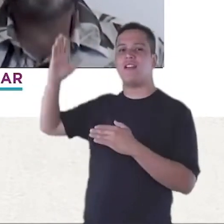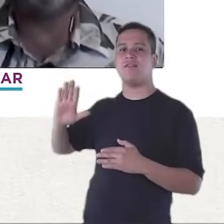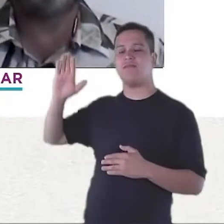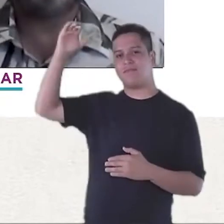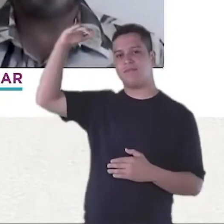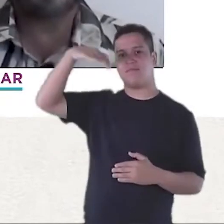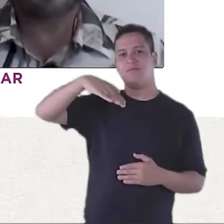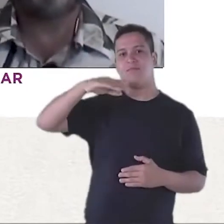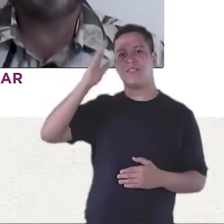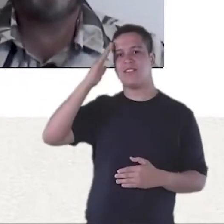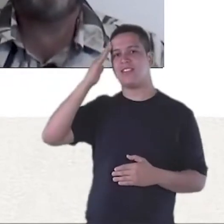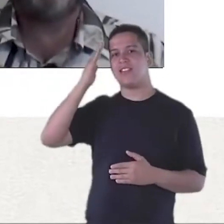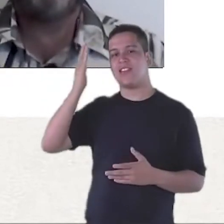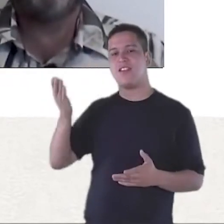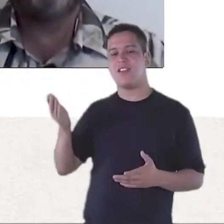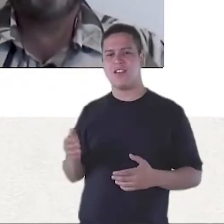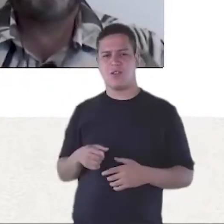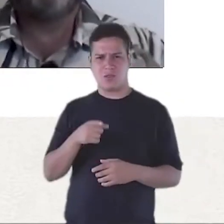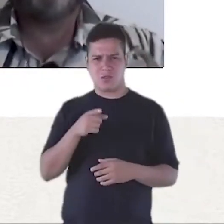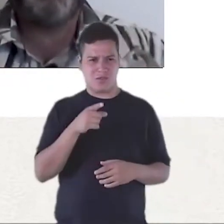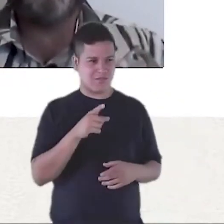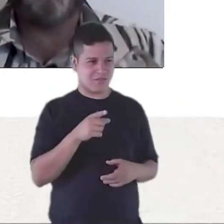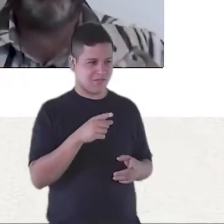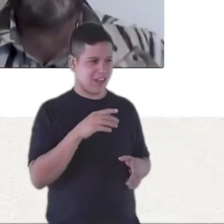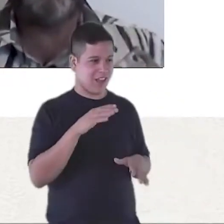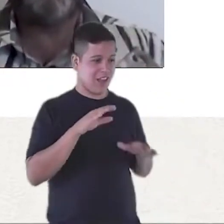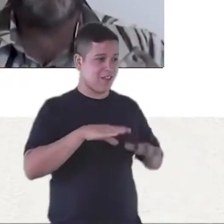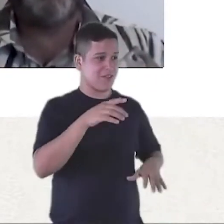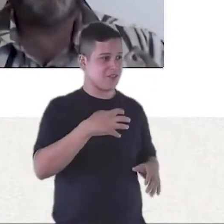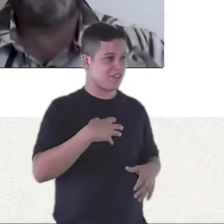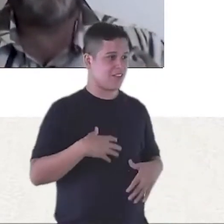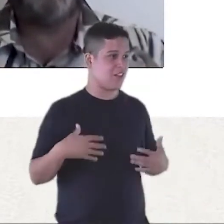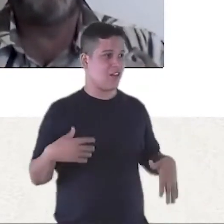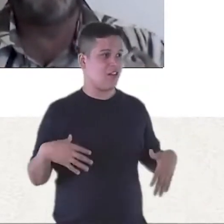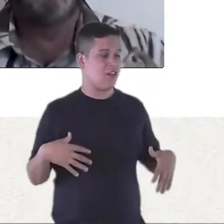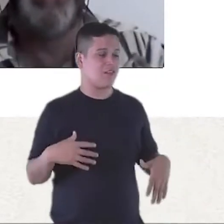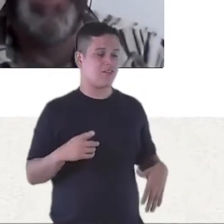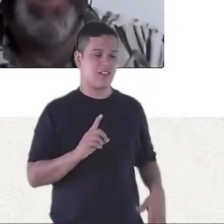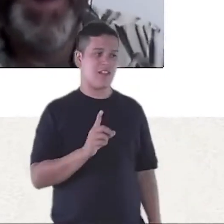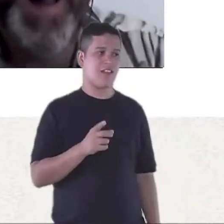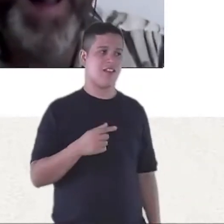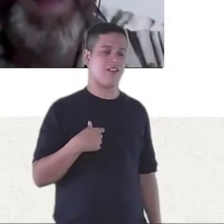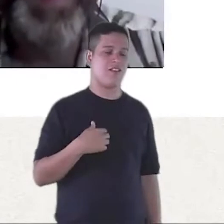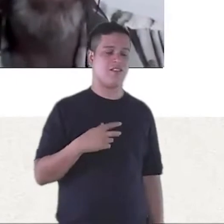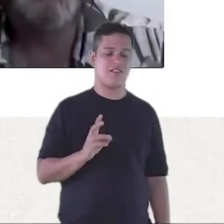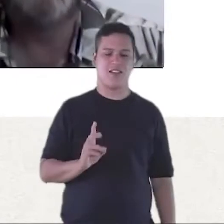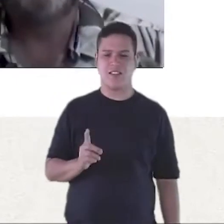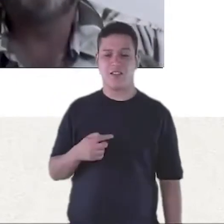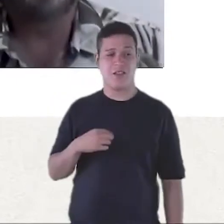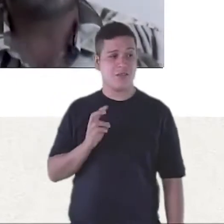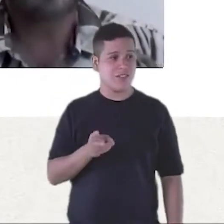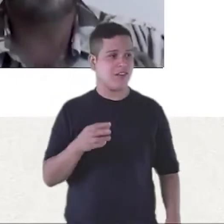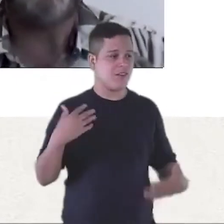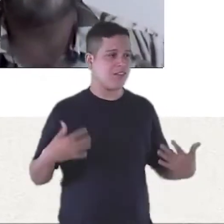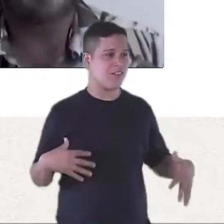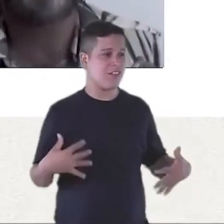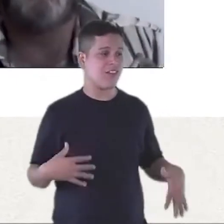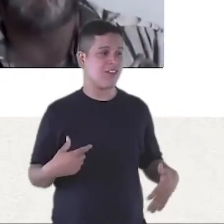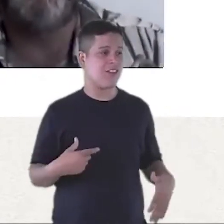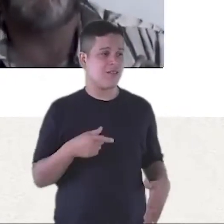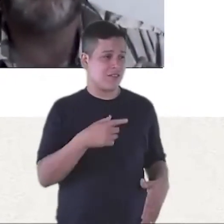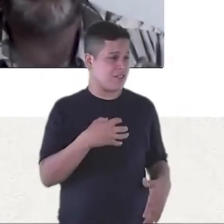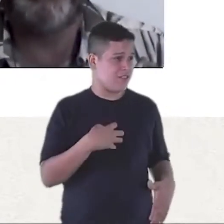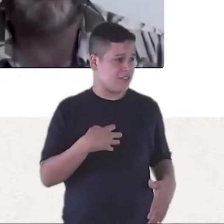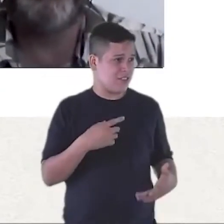Às vezes, não. Tu tá dizendo que se eu fico Por causa da montanha. aliviado às Não, por vezes? causa da montanha. Cada montanha. Não,